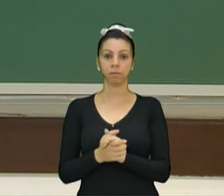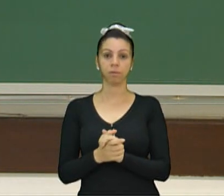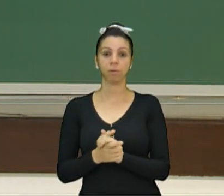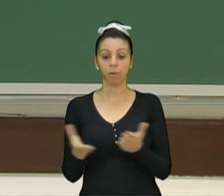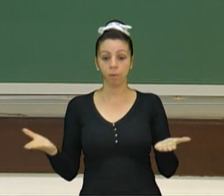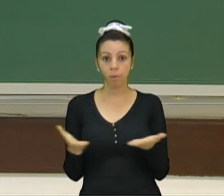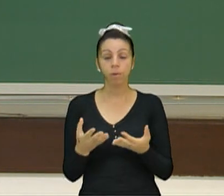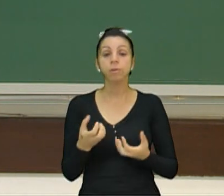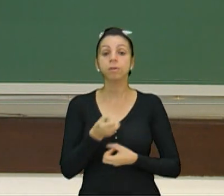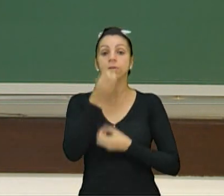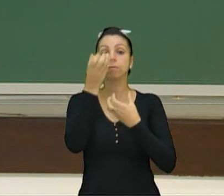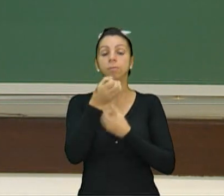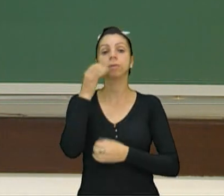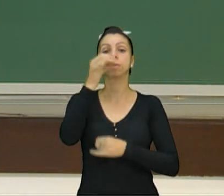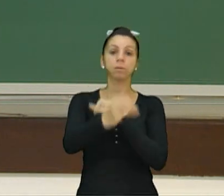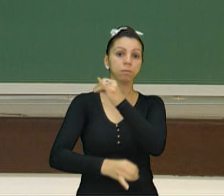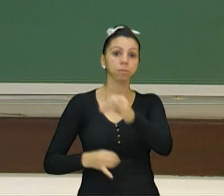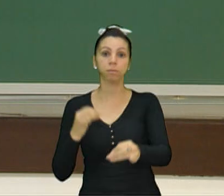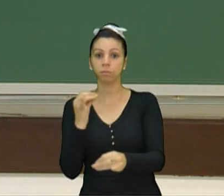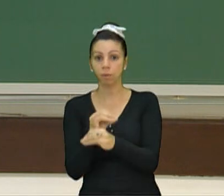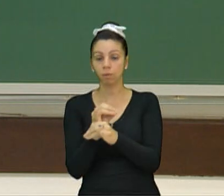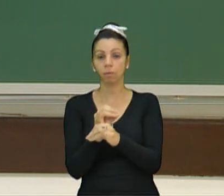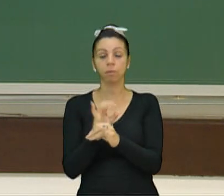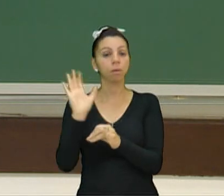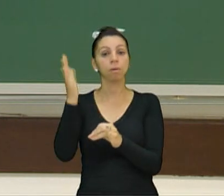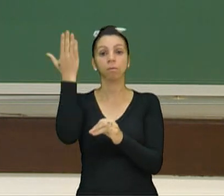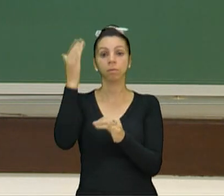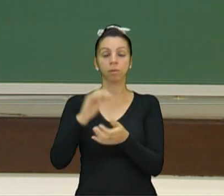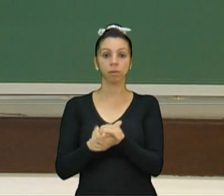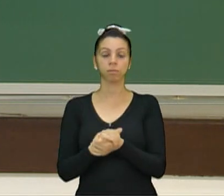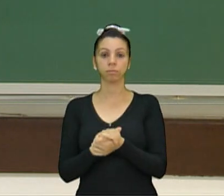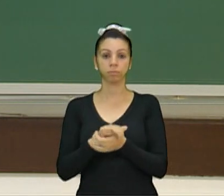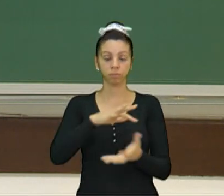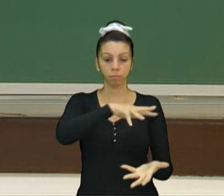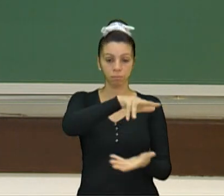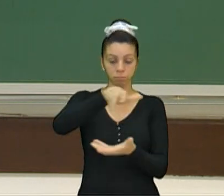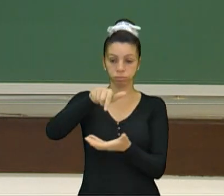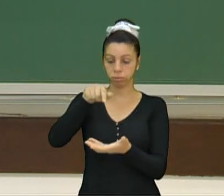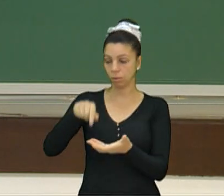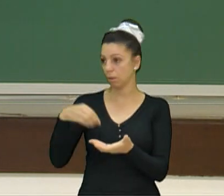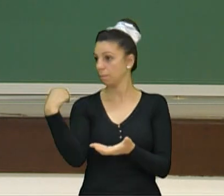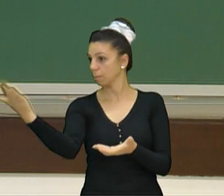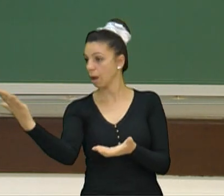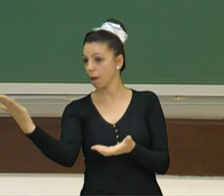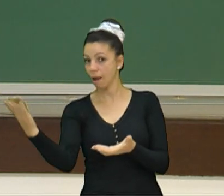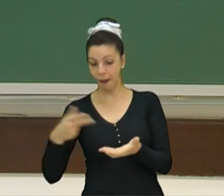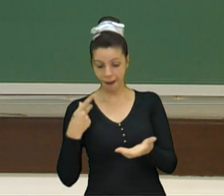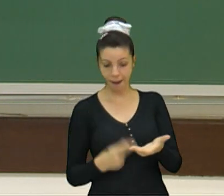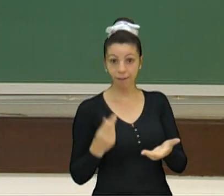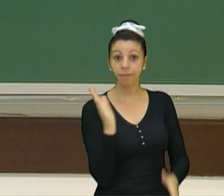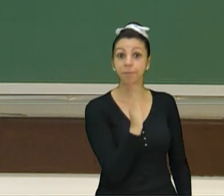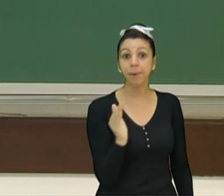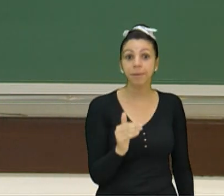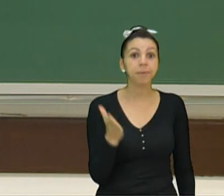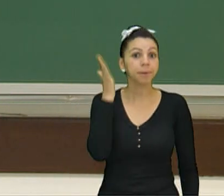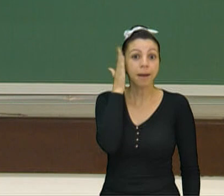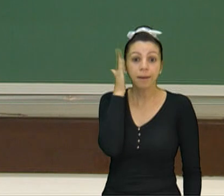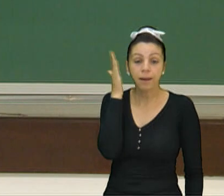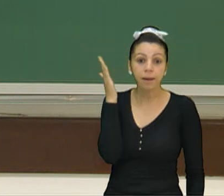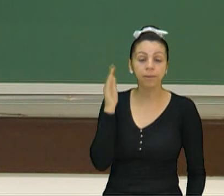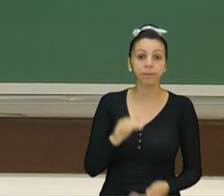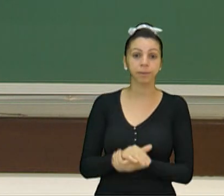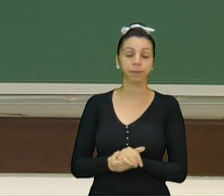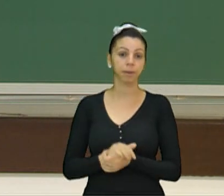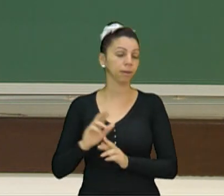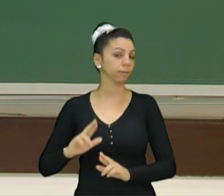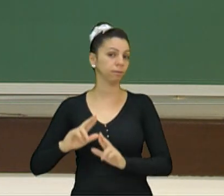com a internet, que o que acontece do outro lado do planeta, instantaneamente a gente aqui no Brasil fica sabendo, é tudo muito